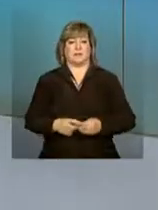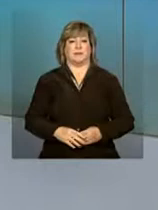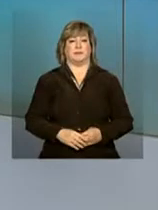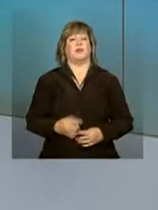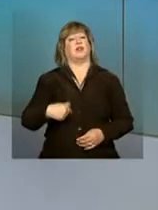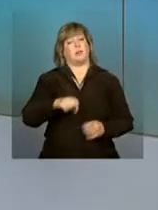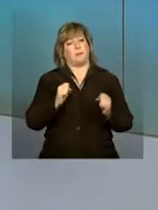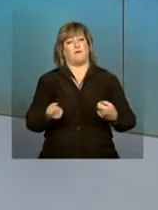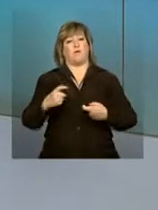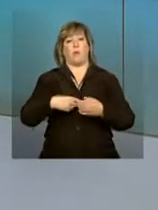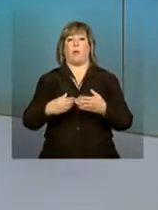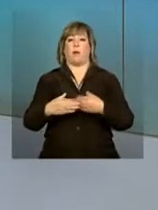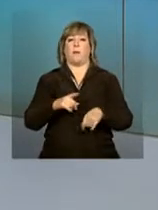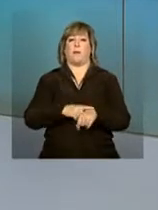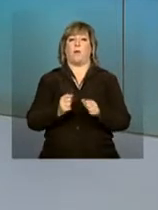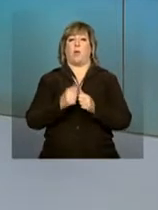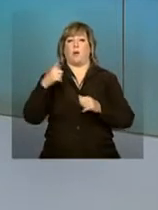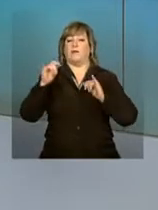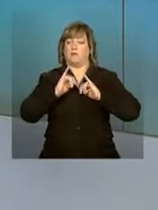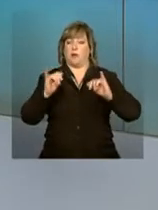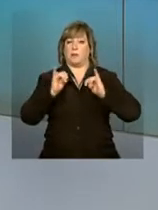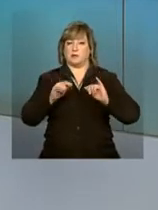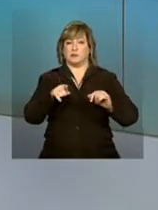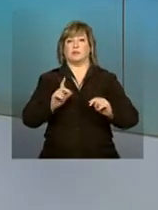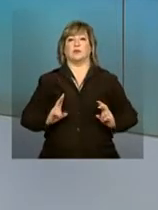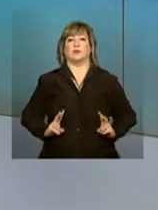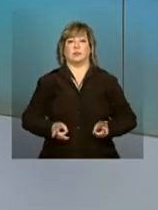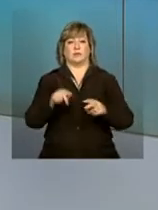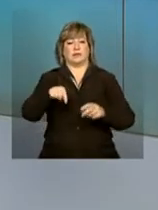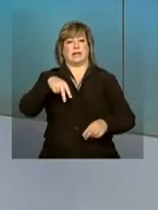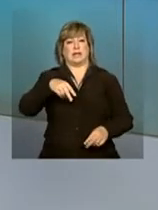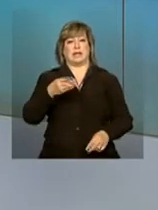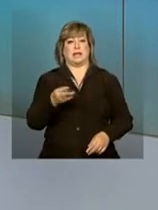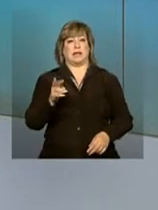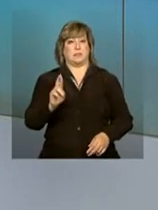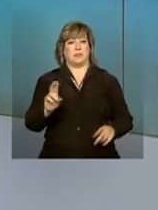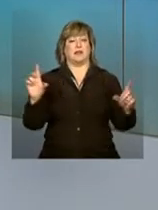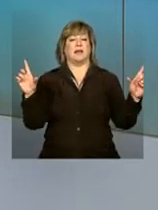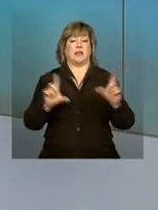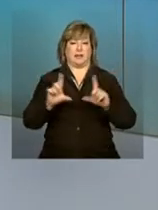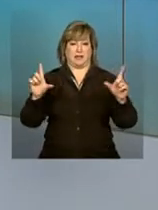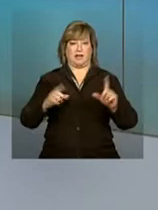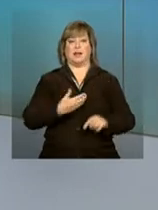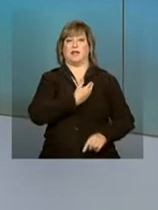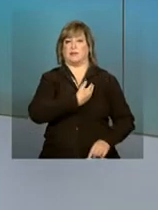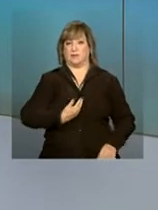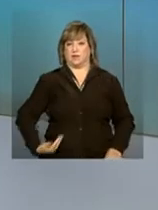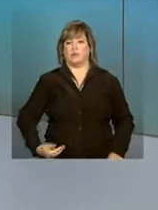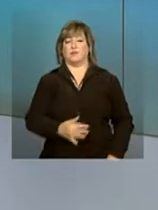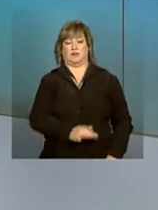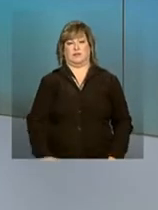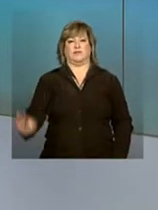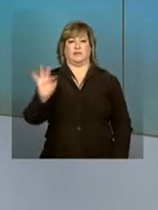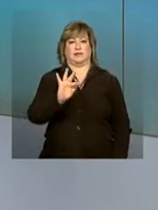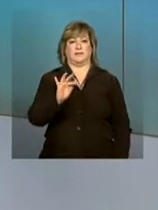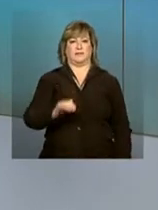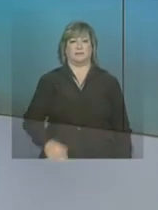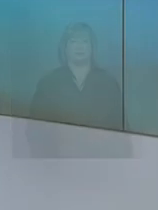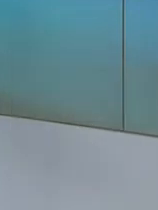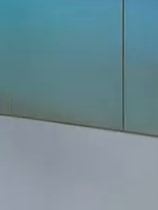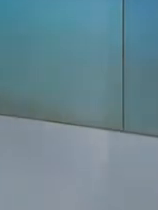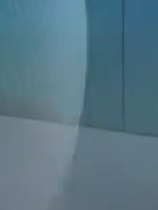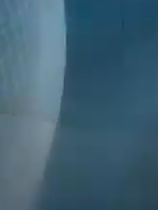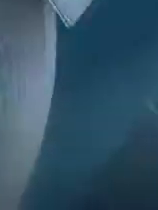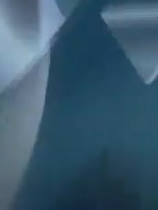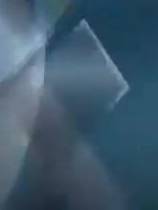E nós podemos voltar a qualquer momento com outras informações. Continue com a gente aqui na NBR, a TV do Governo Federal.